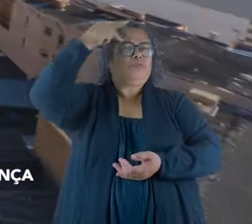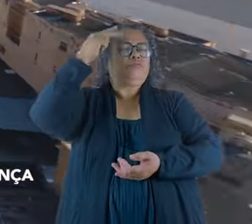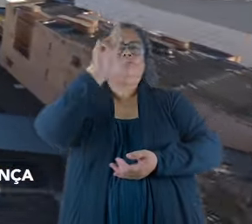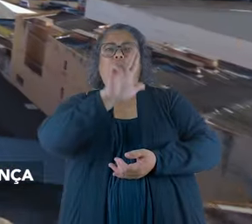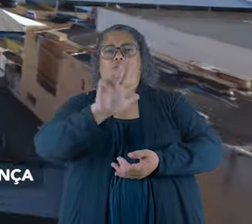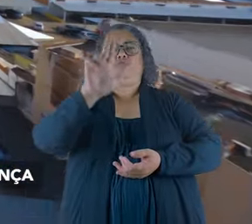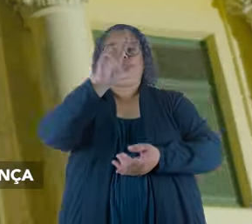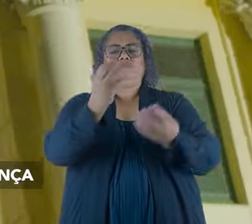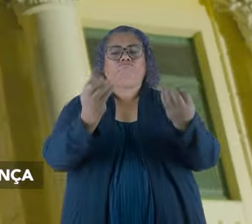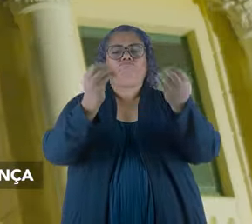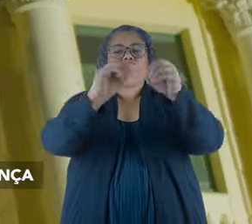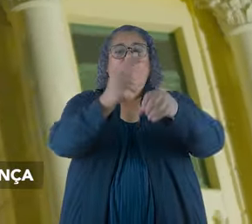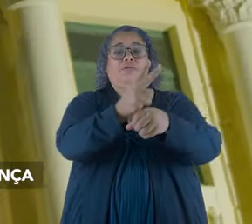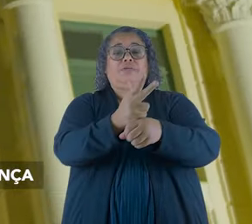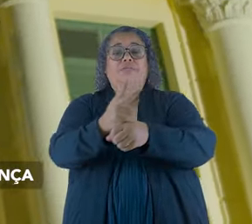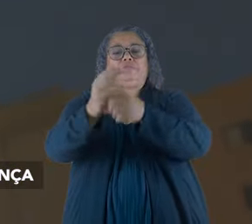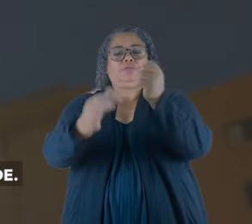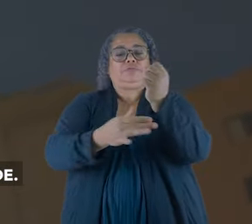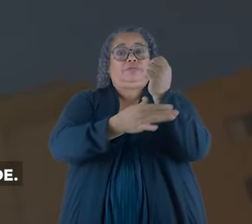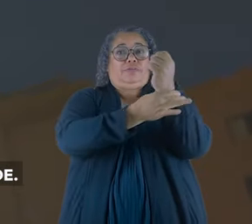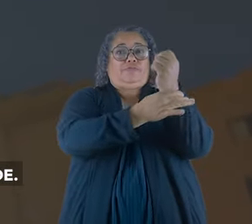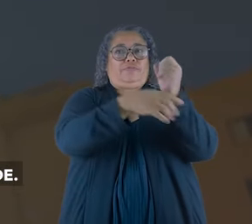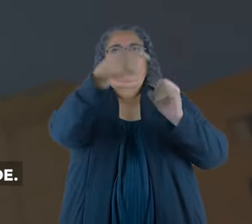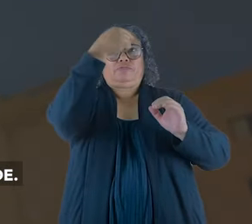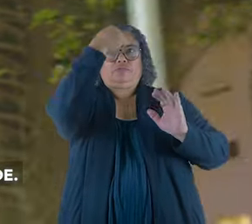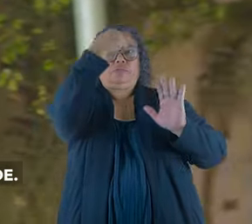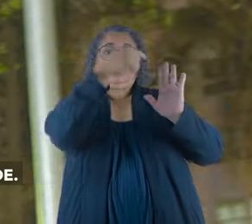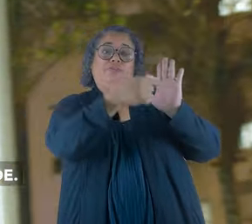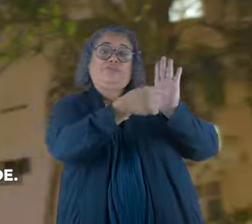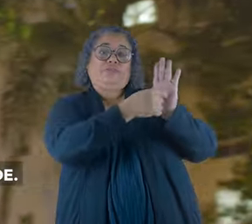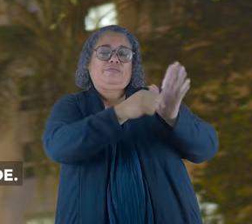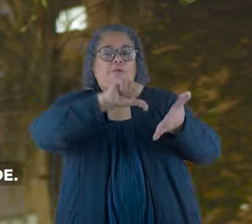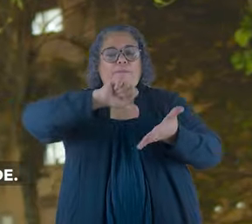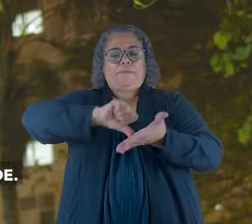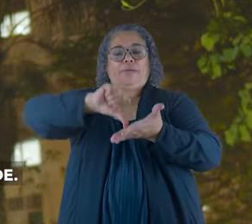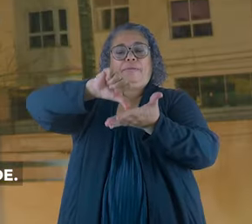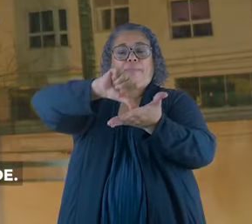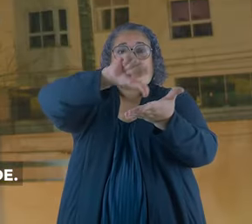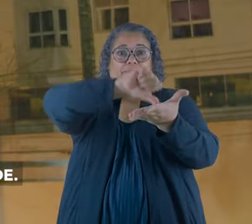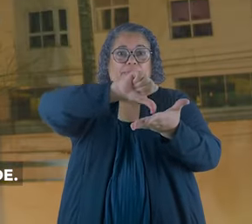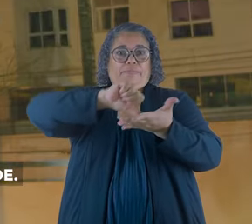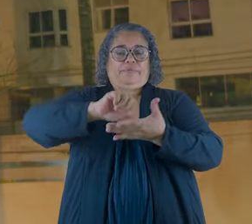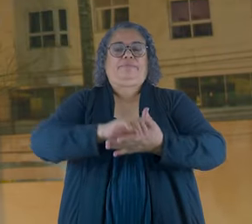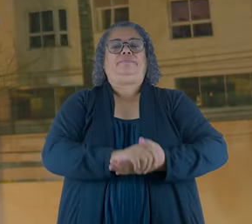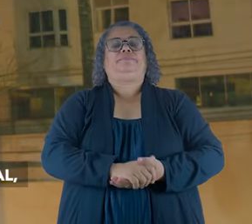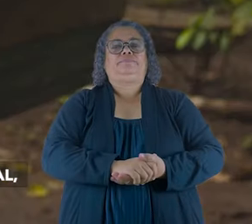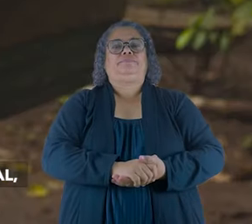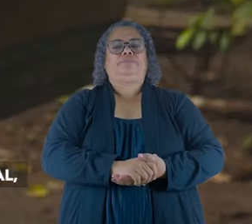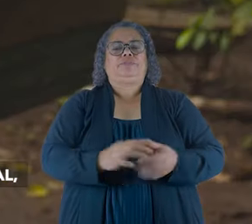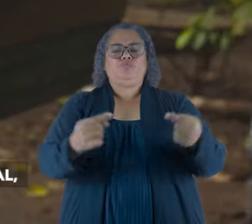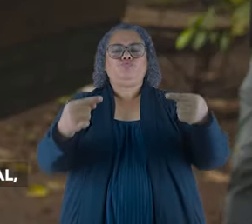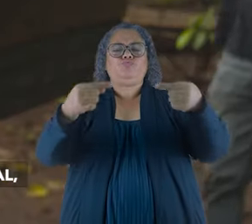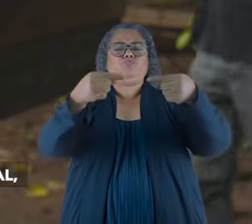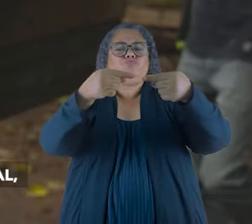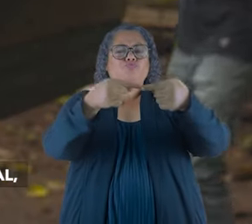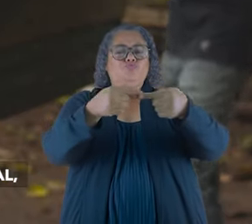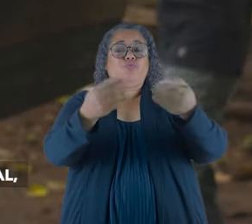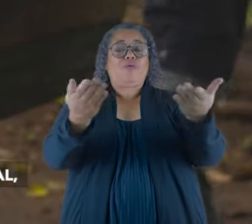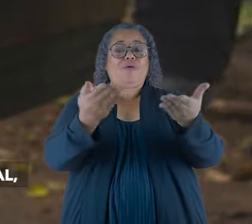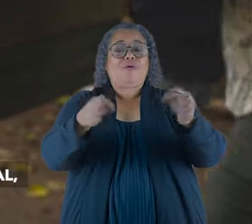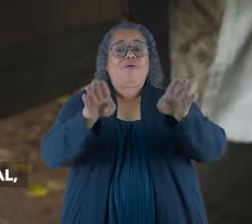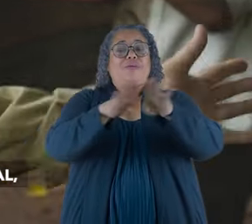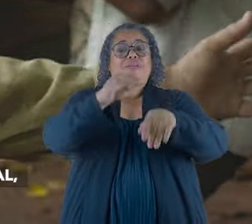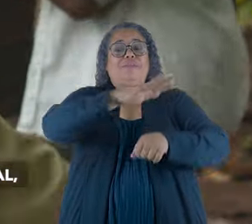A prefeitura de Uberlândia implantou câmeras de segurança com inteligência artificial em diversos pontos da cidade. Deu tão certo que